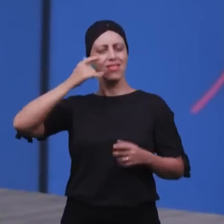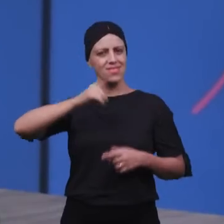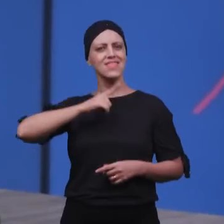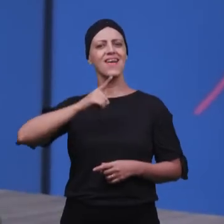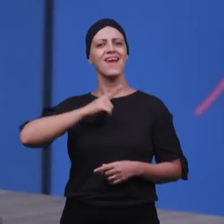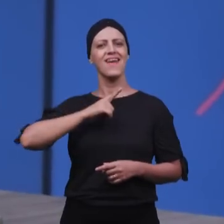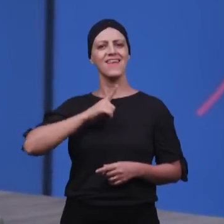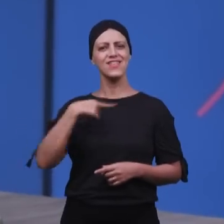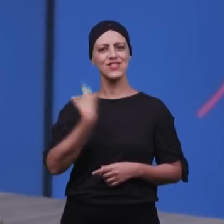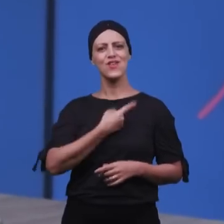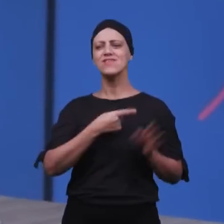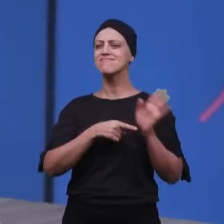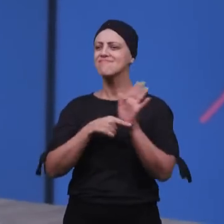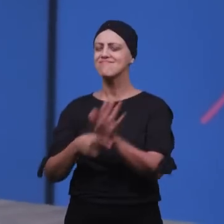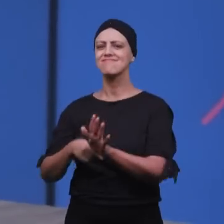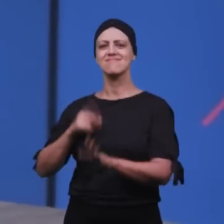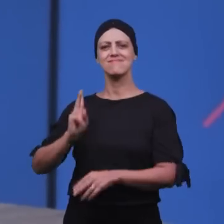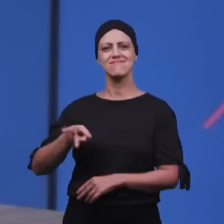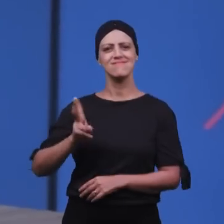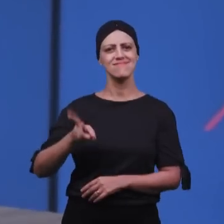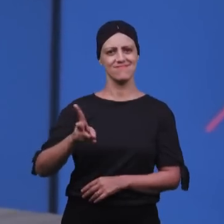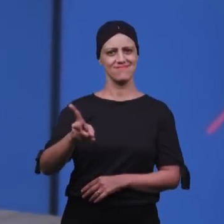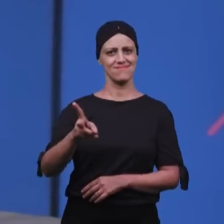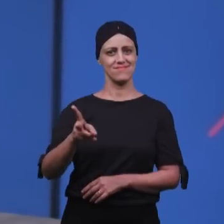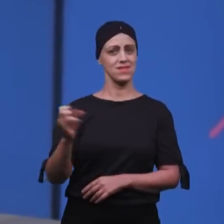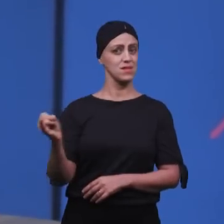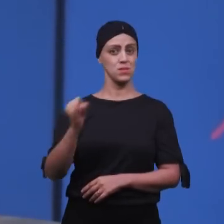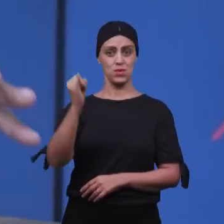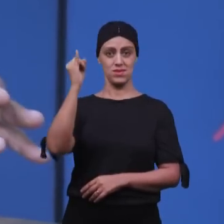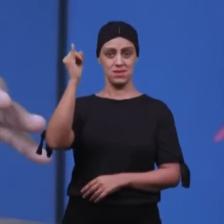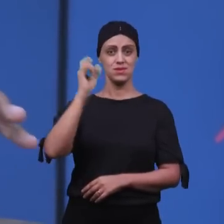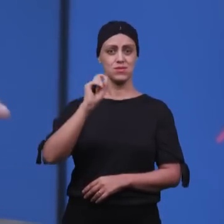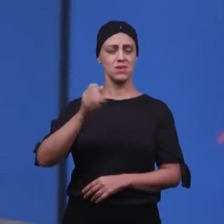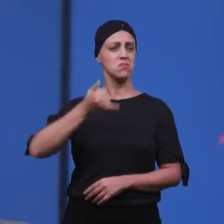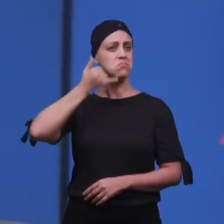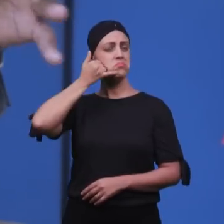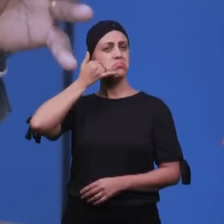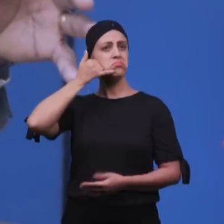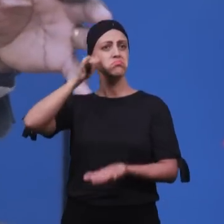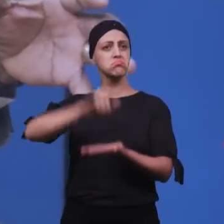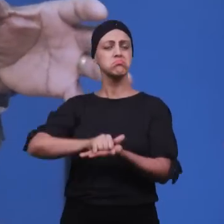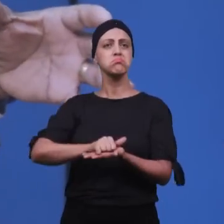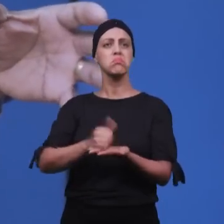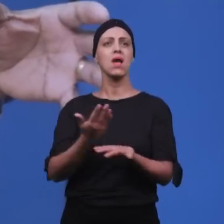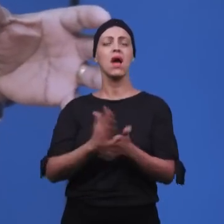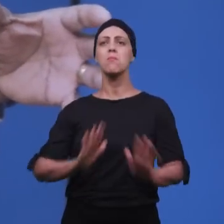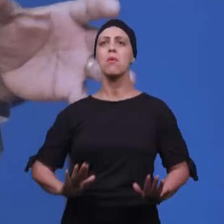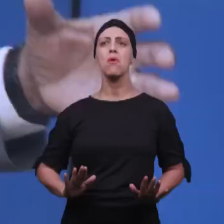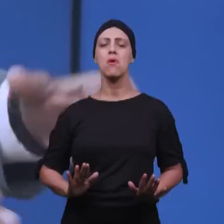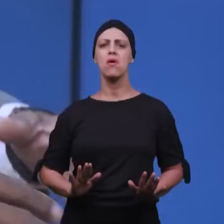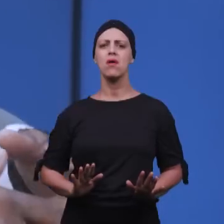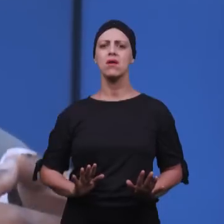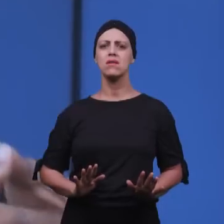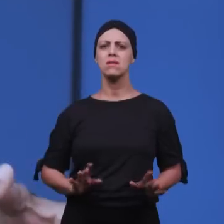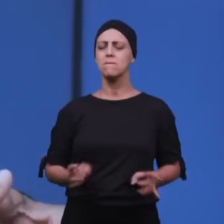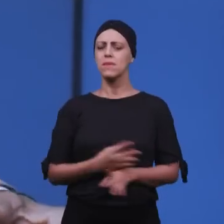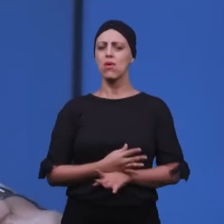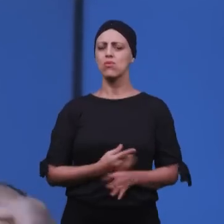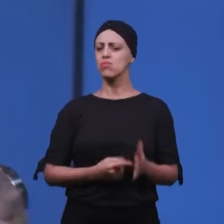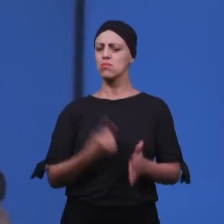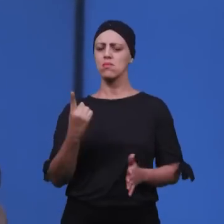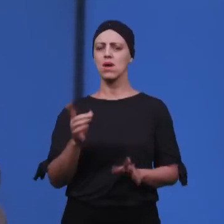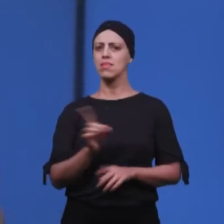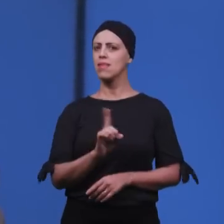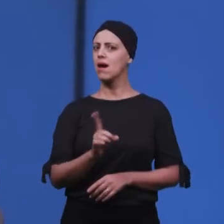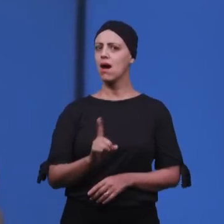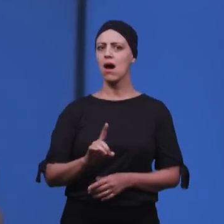O importante desse trabalho 0800 não fica só ali do local que a gente atende.